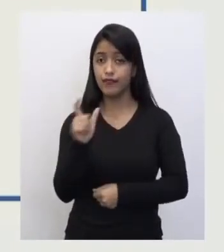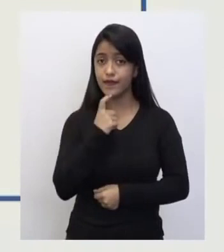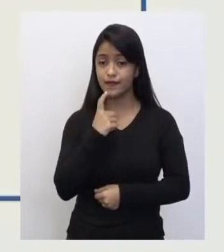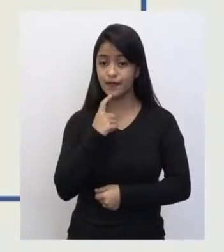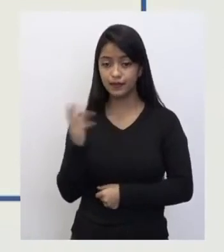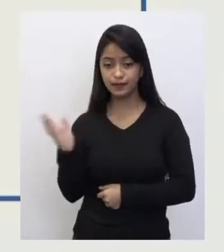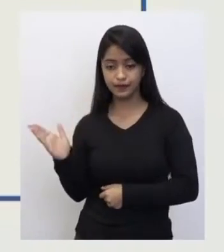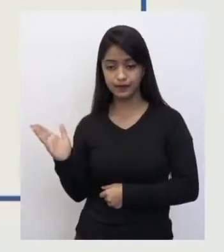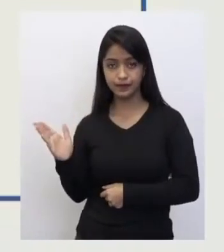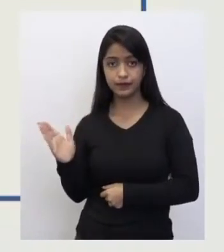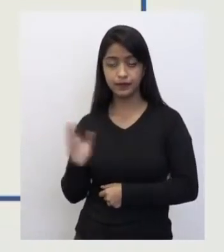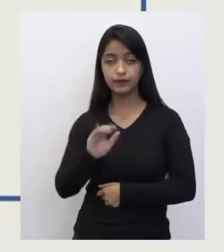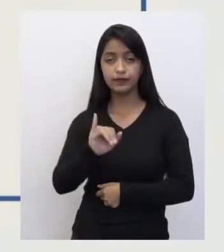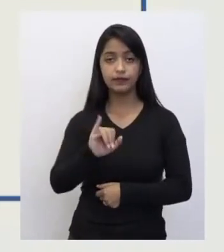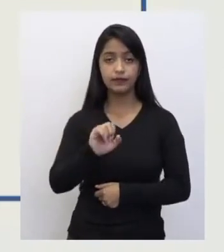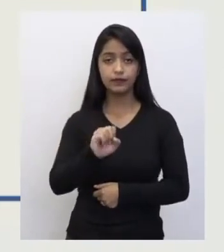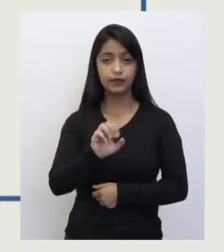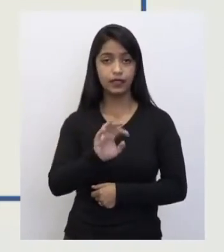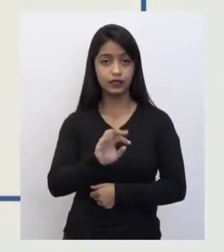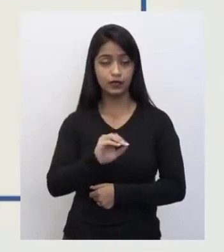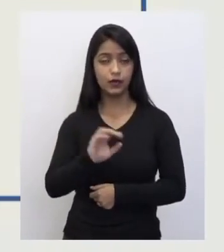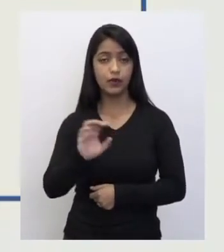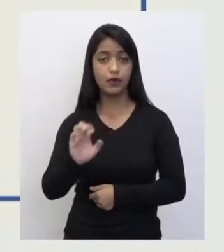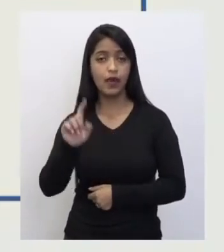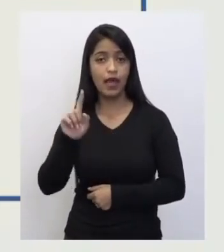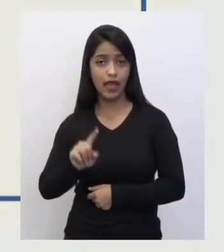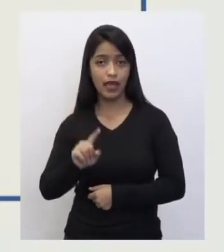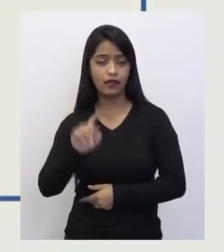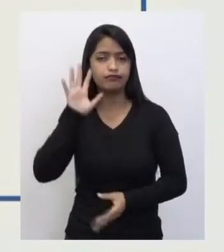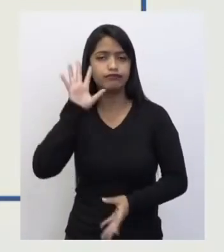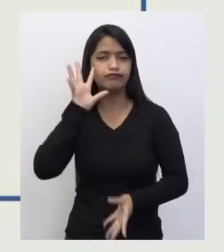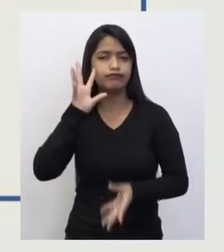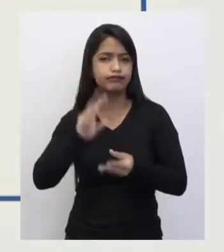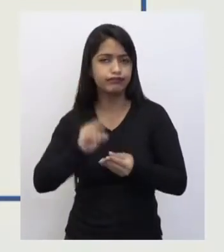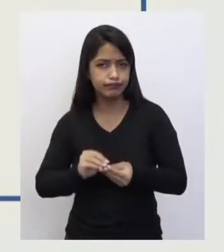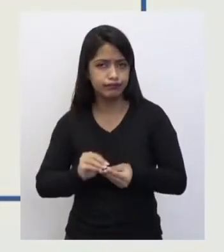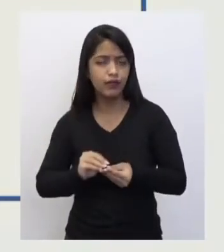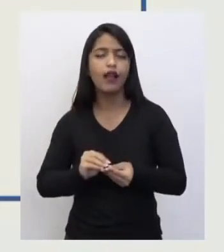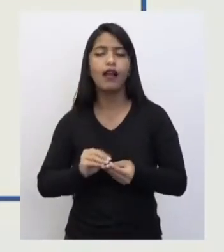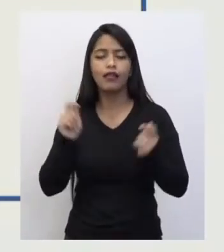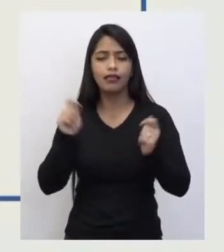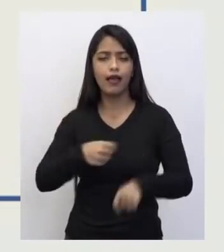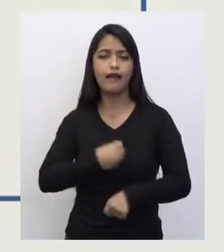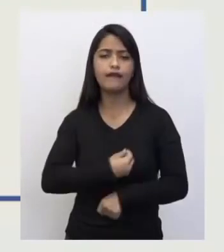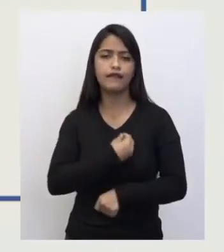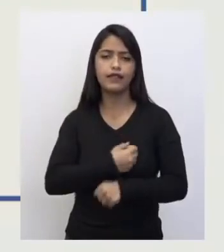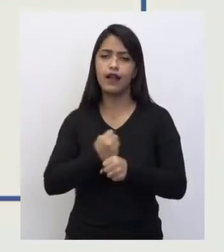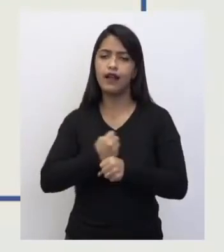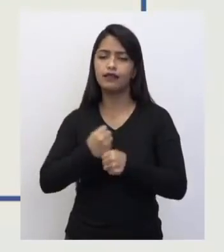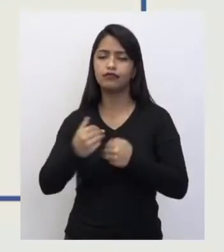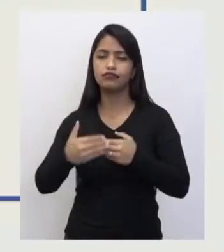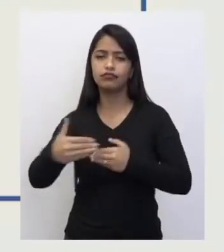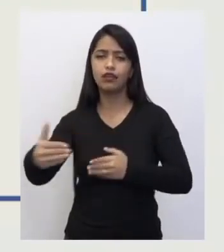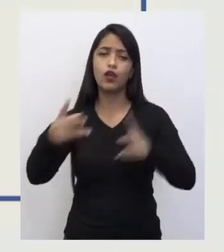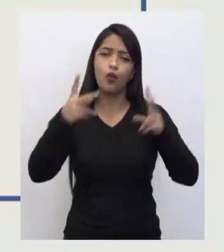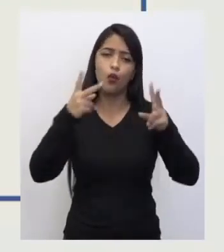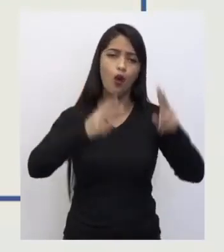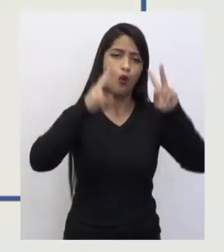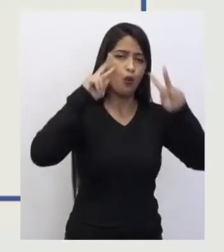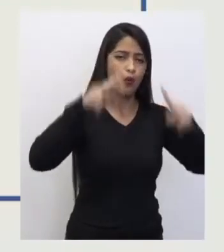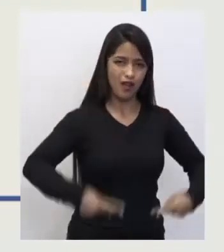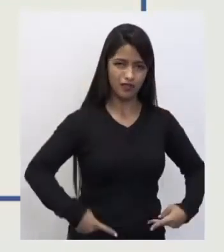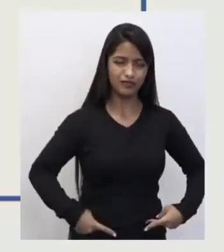pode viver tanto quanto um humano. Então, isto é, servindo novamente como um marcador